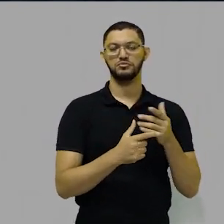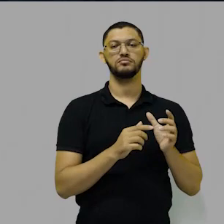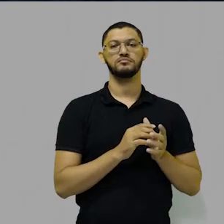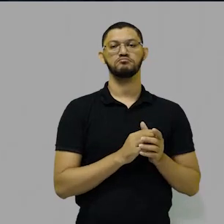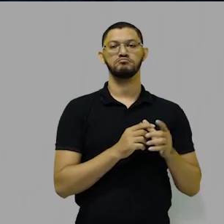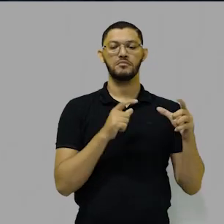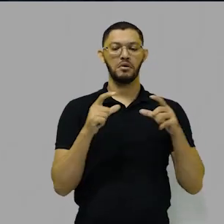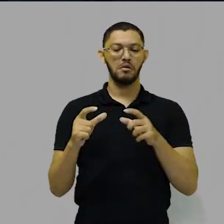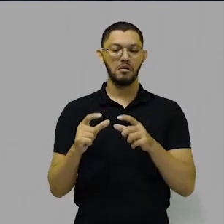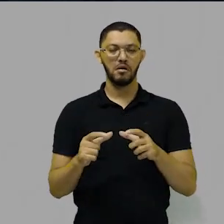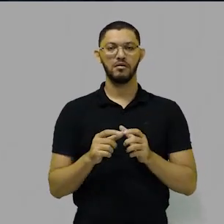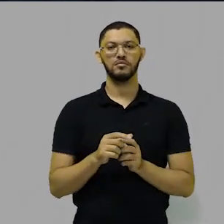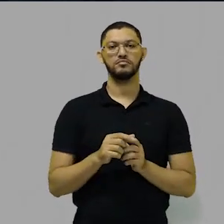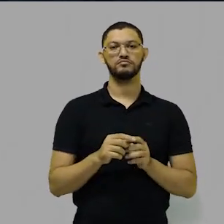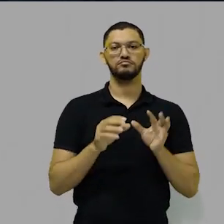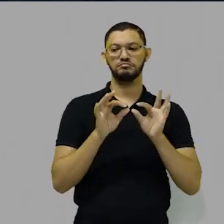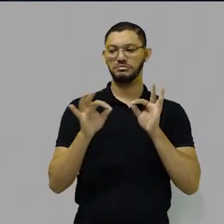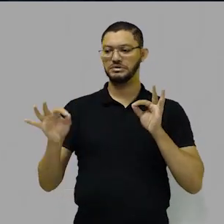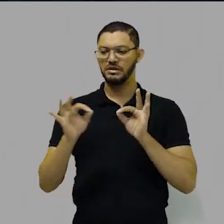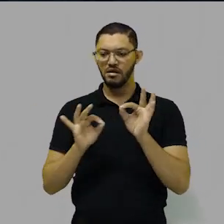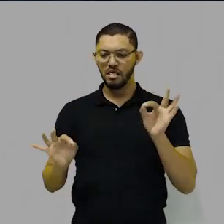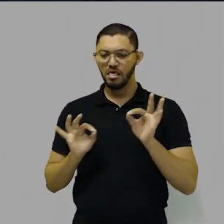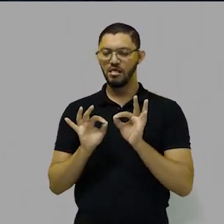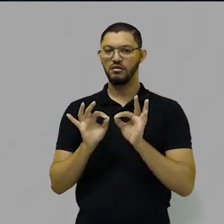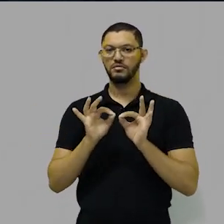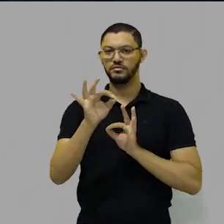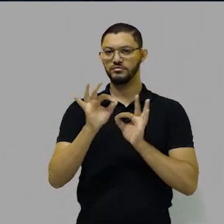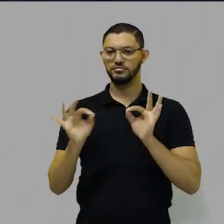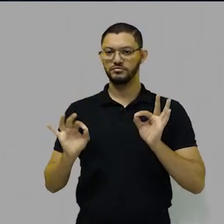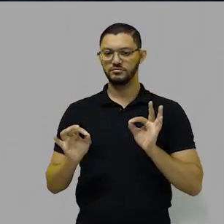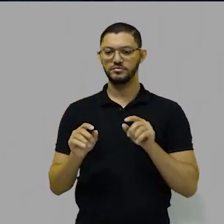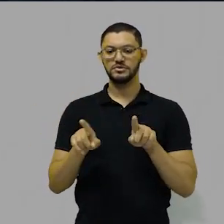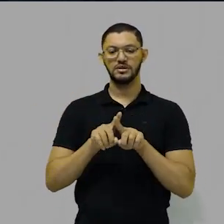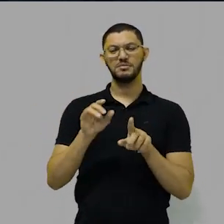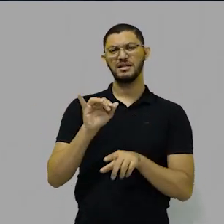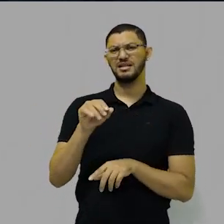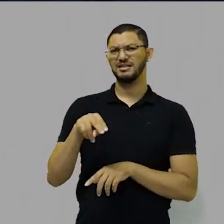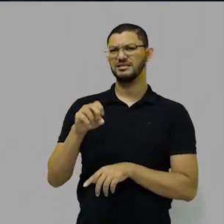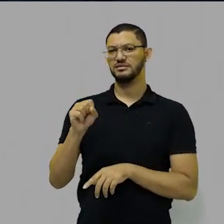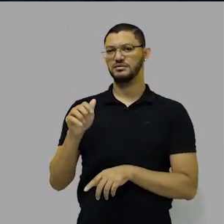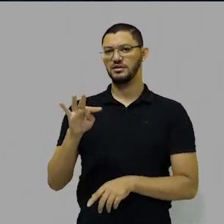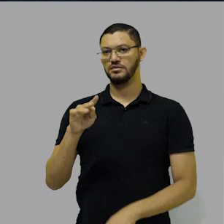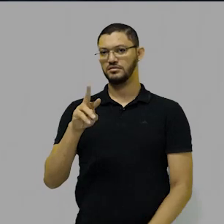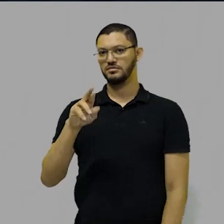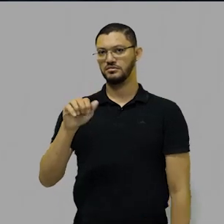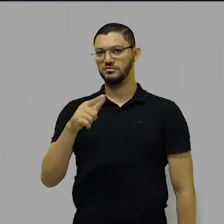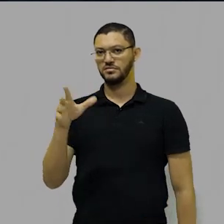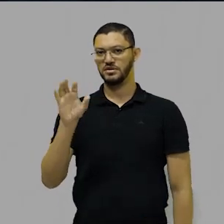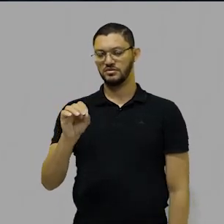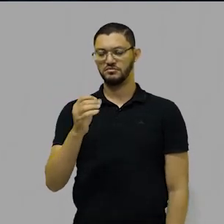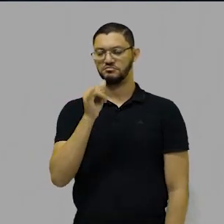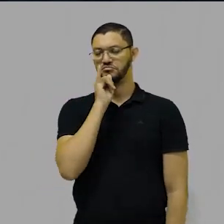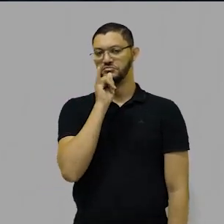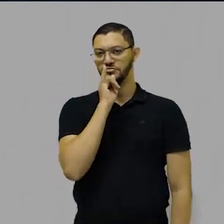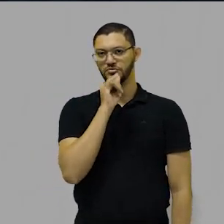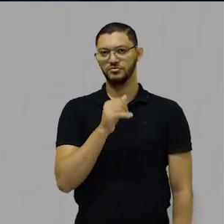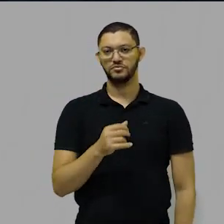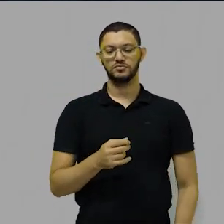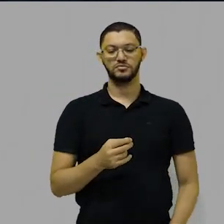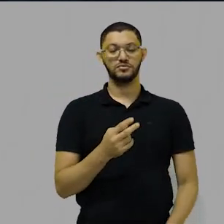posição da ramificação ou posição da insaturação. Então, por exemplo,